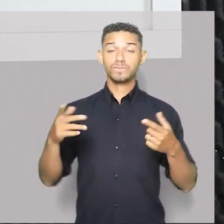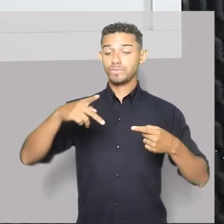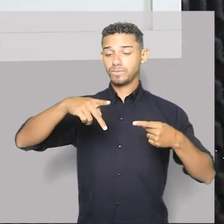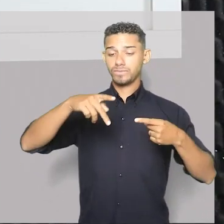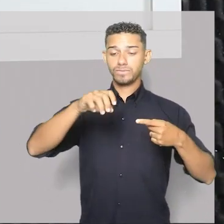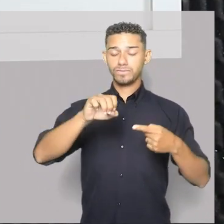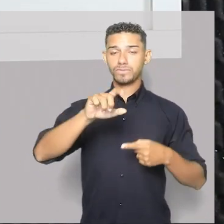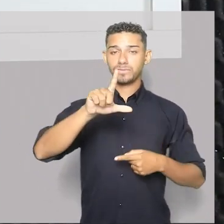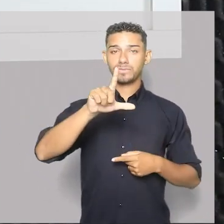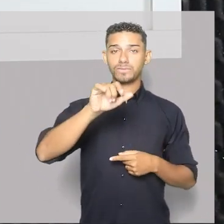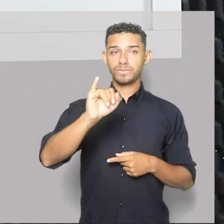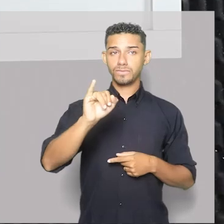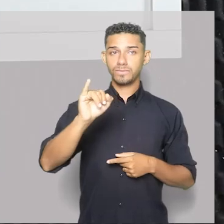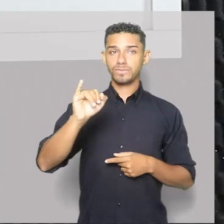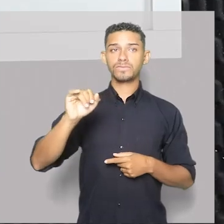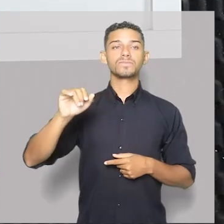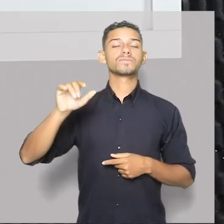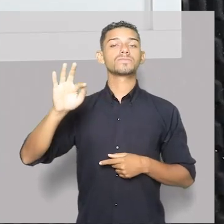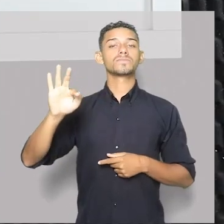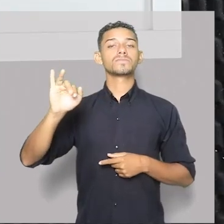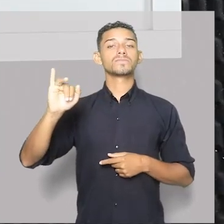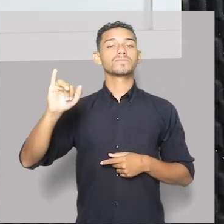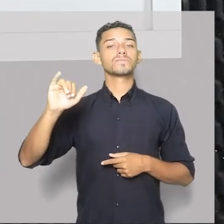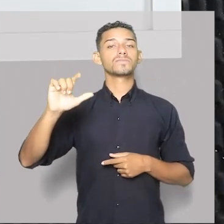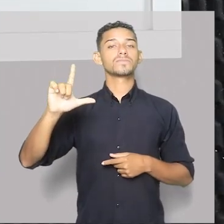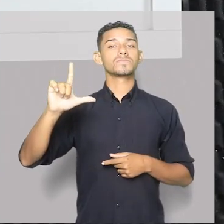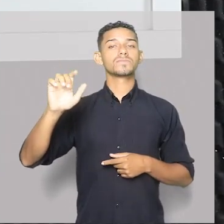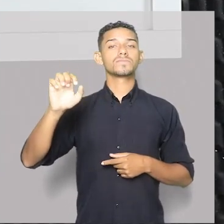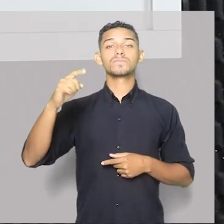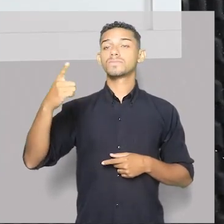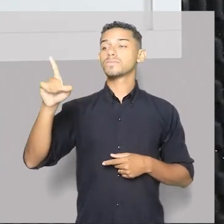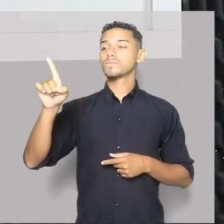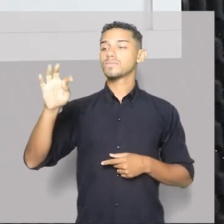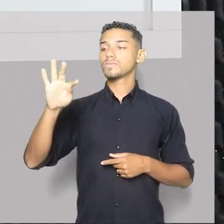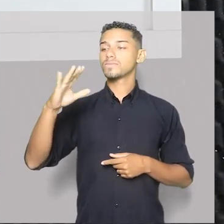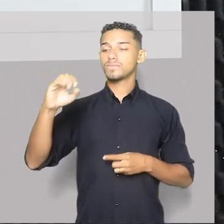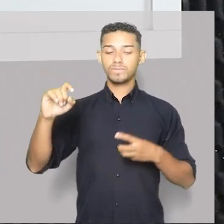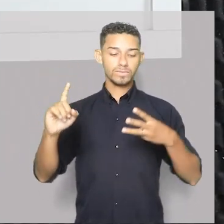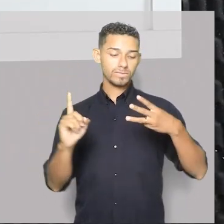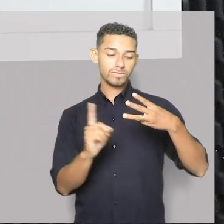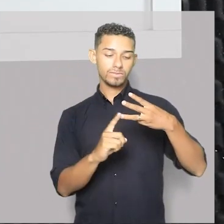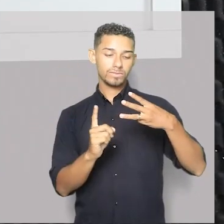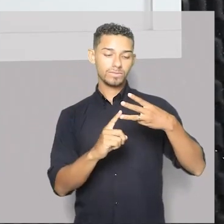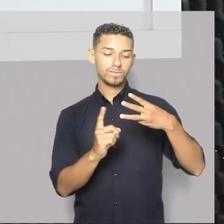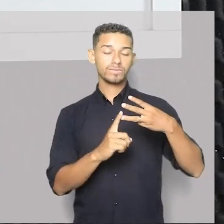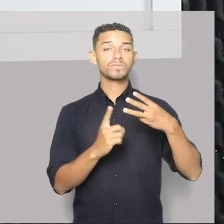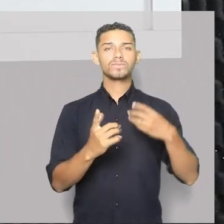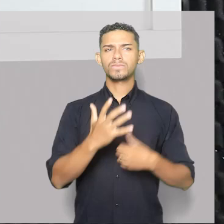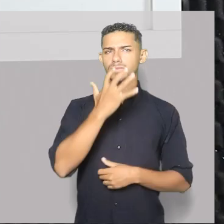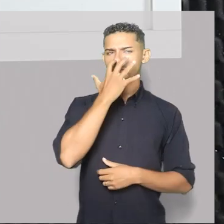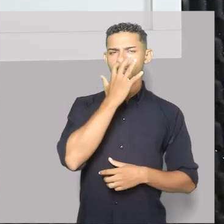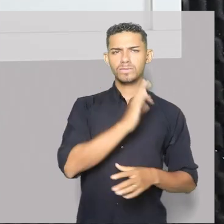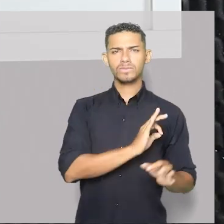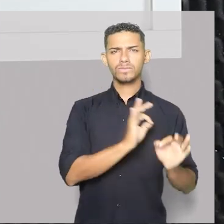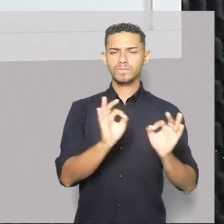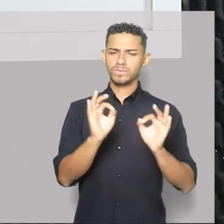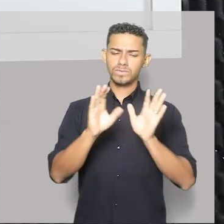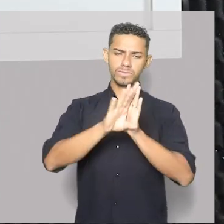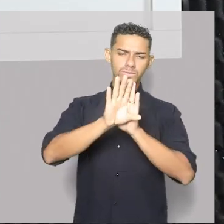tá? Vamos trazer aqui. Observa aí já o nosso conceito, tá? Para o